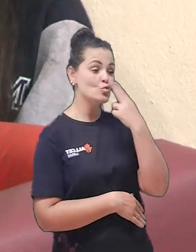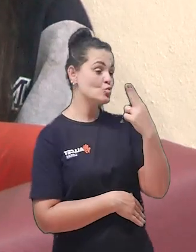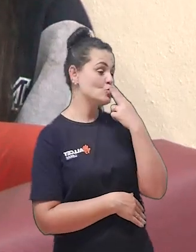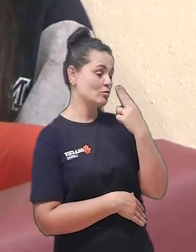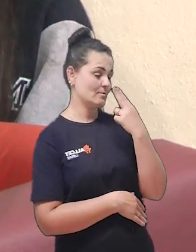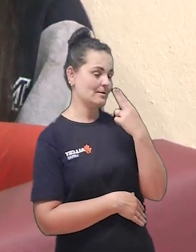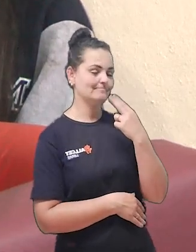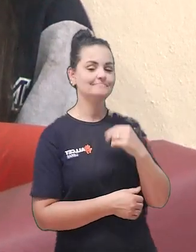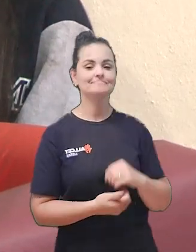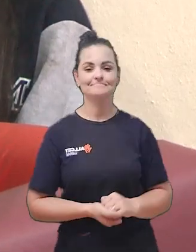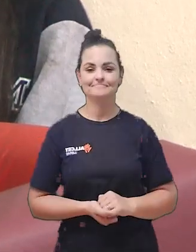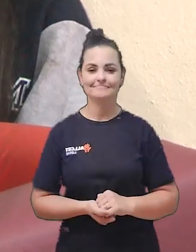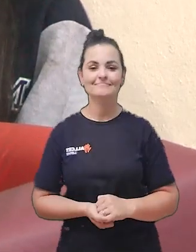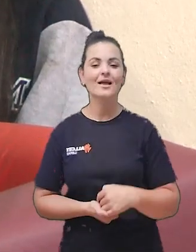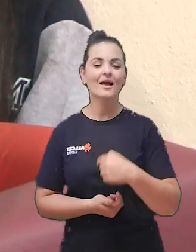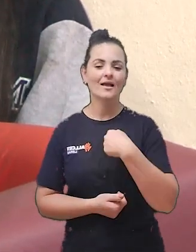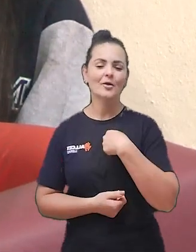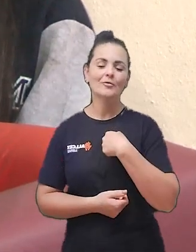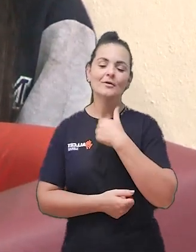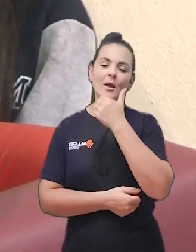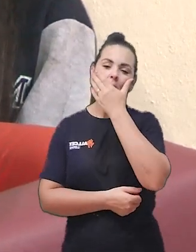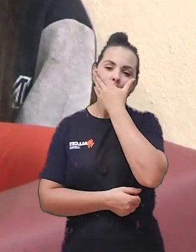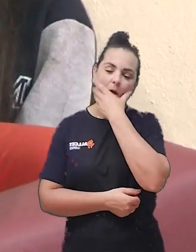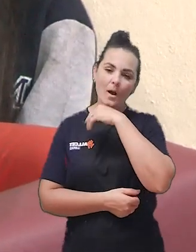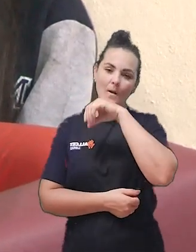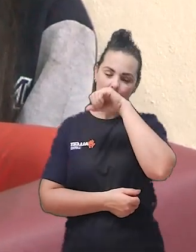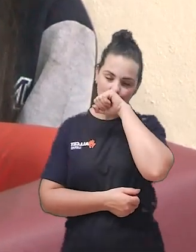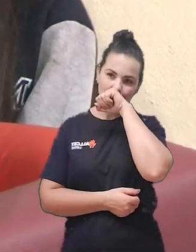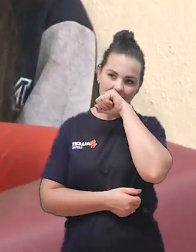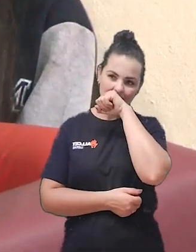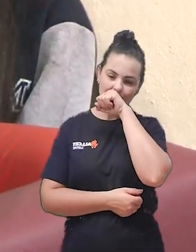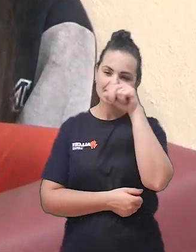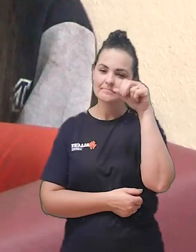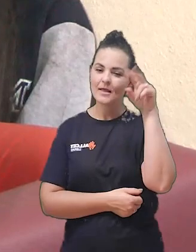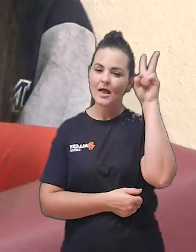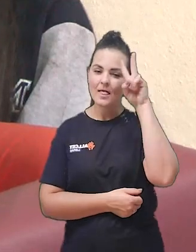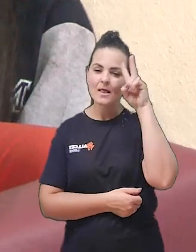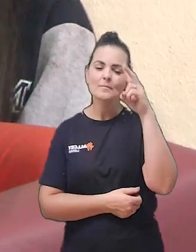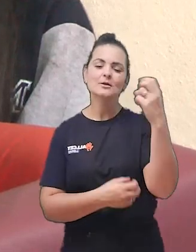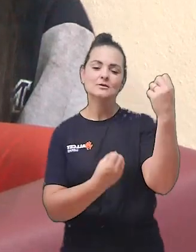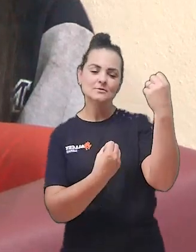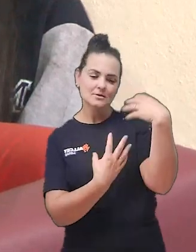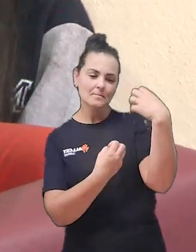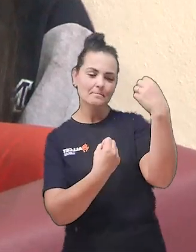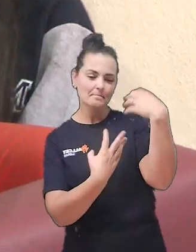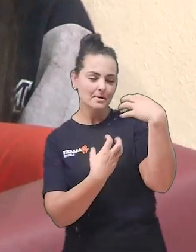eu tenho no meu pai uma pessoa que me ensinou muito do que eu sei e